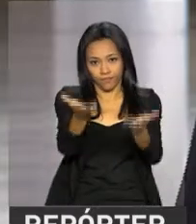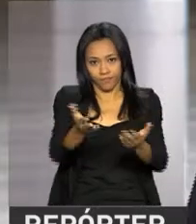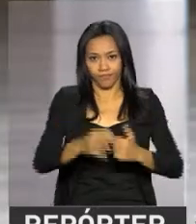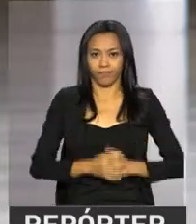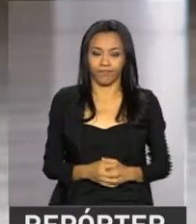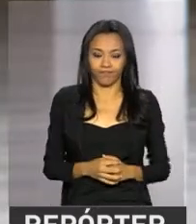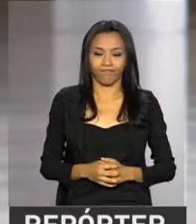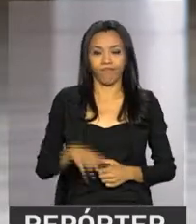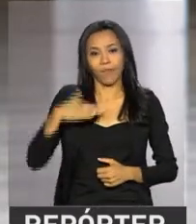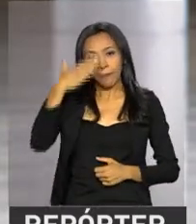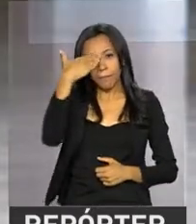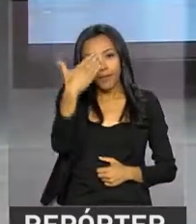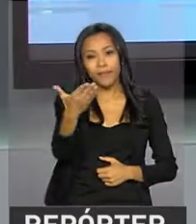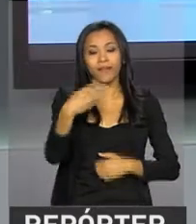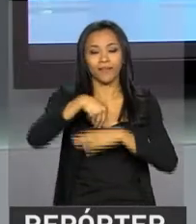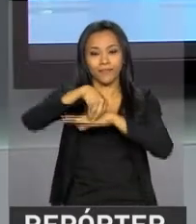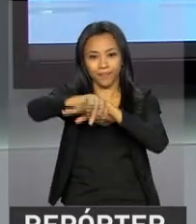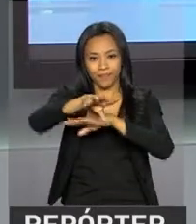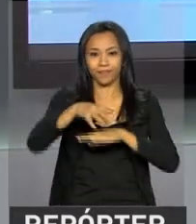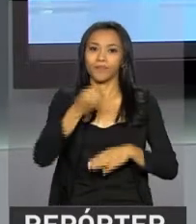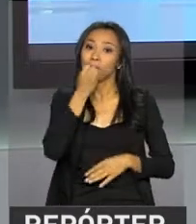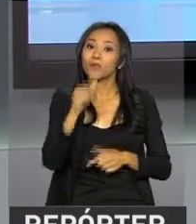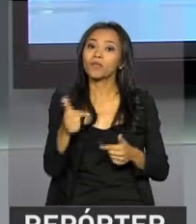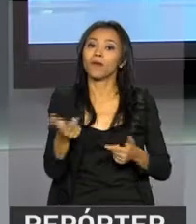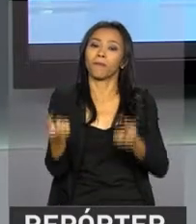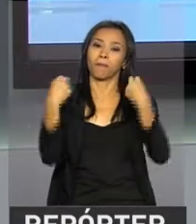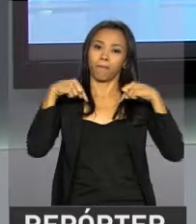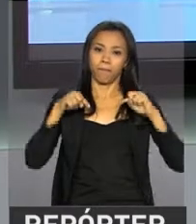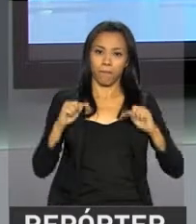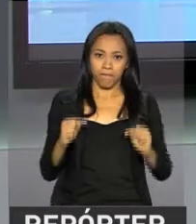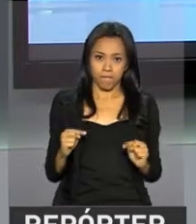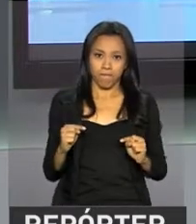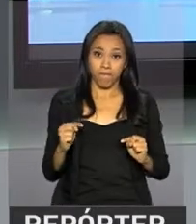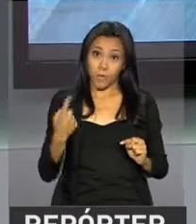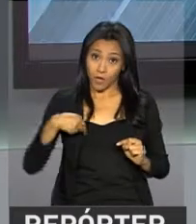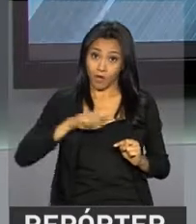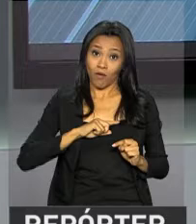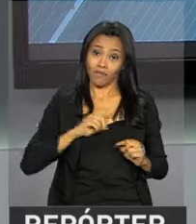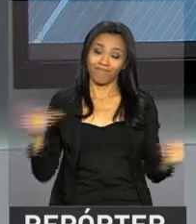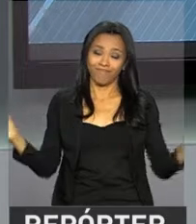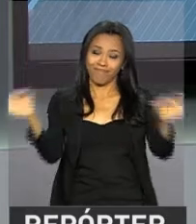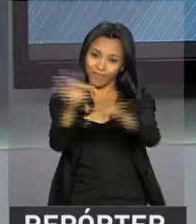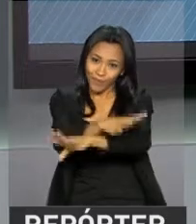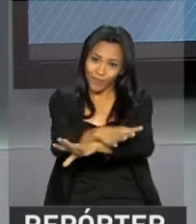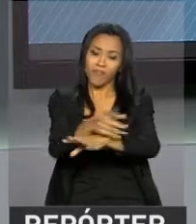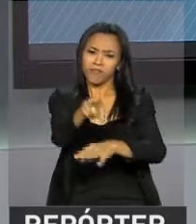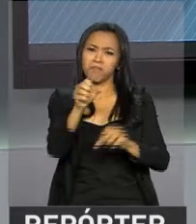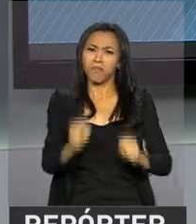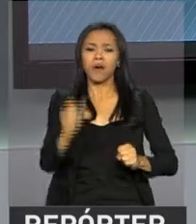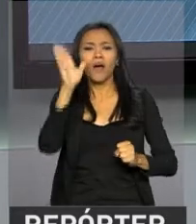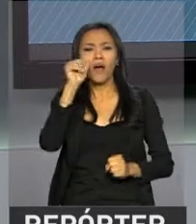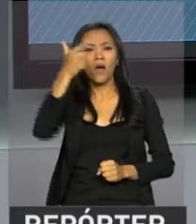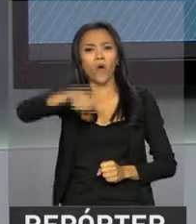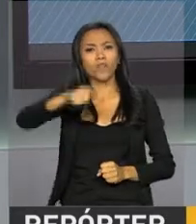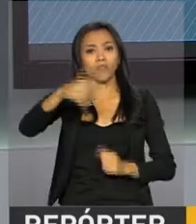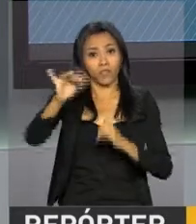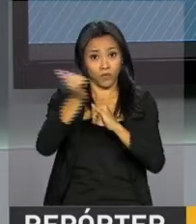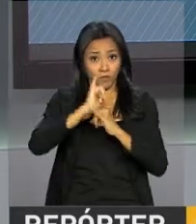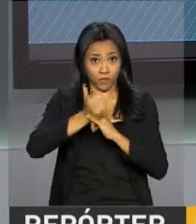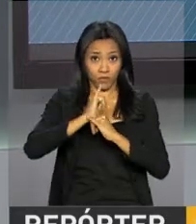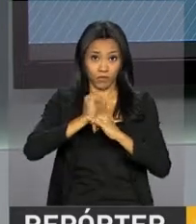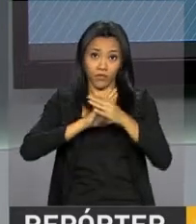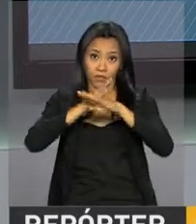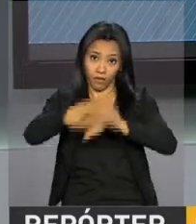ele ligada mara pelas informações bom trabalho nós ficamos por aqui você pode rever as reportagens no